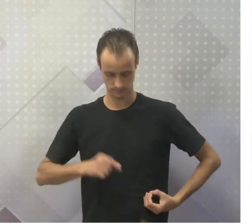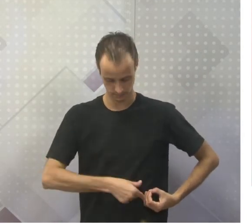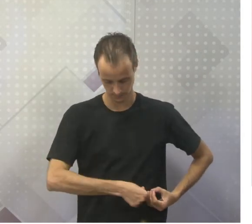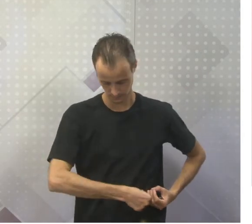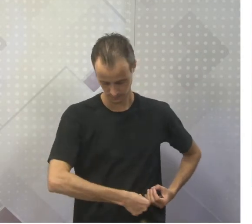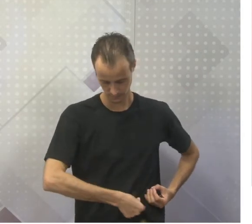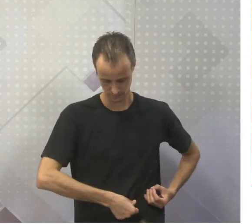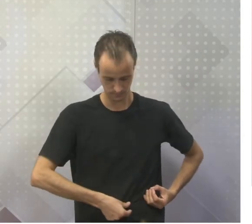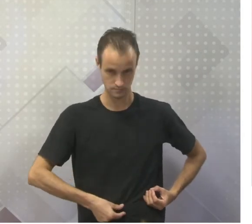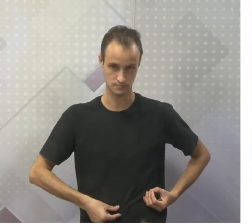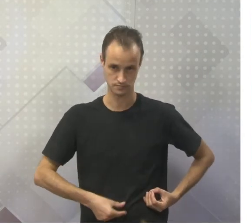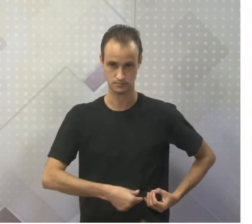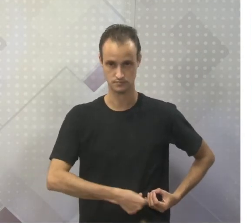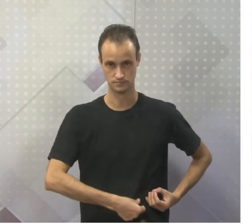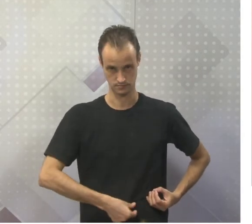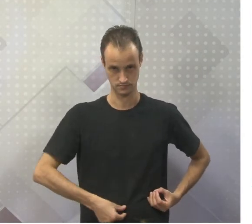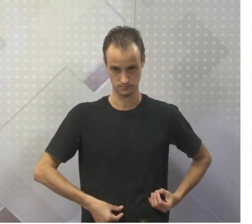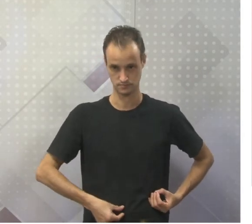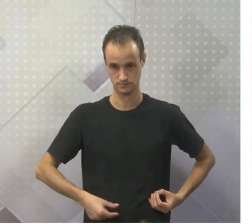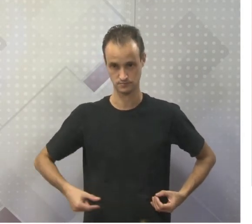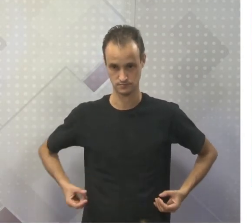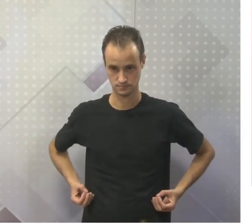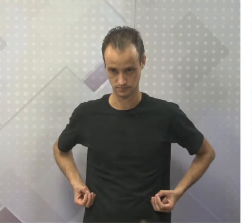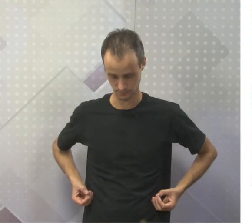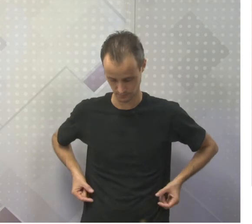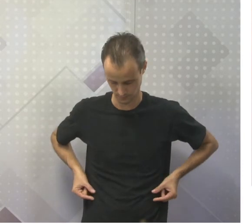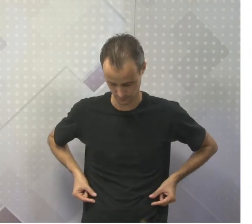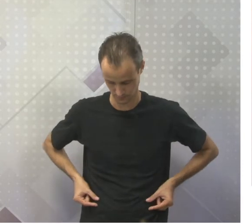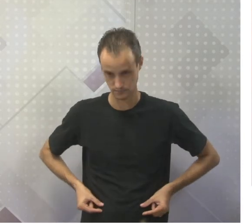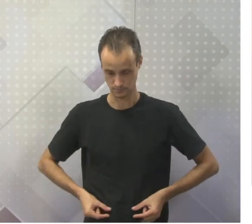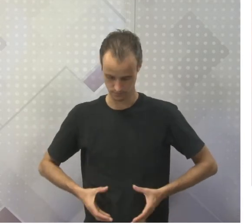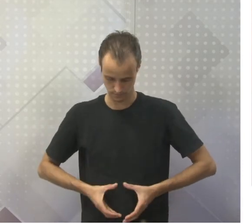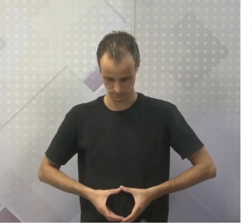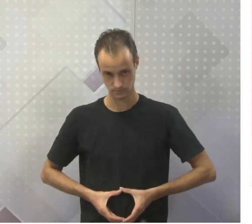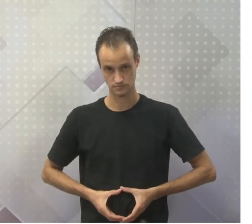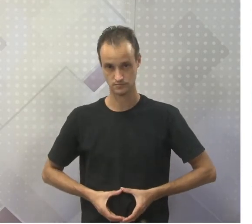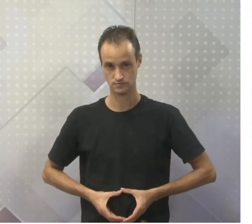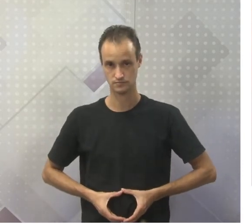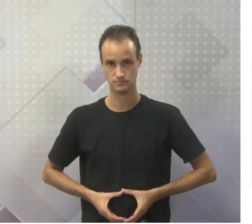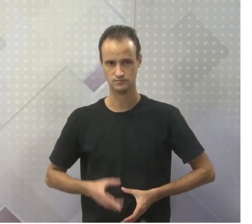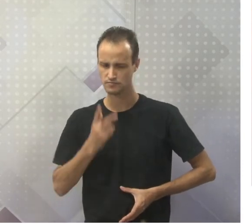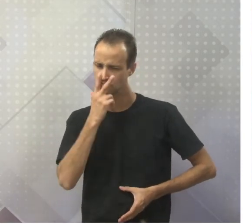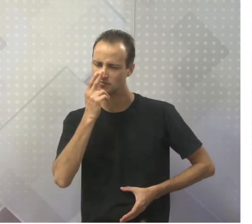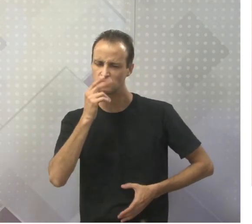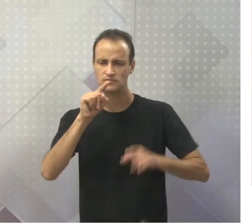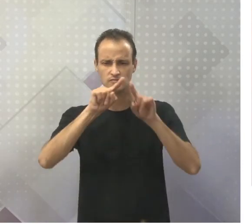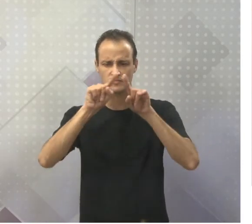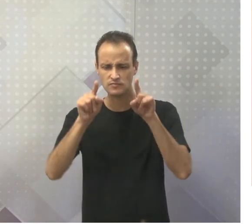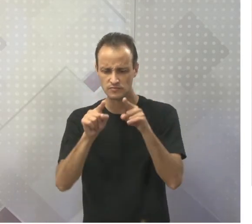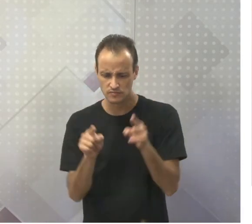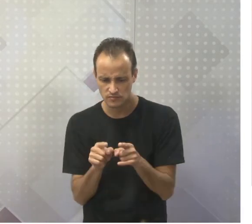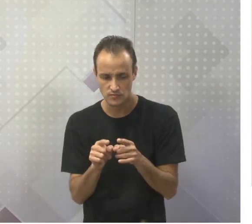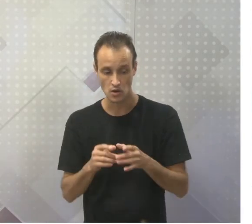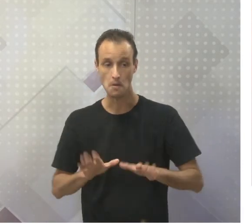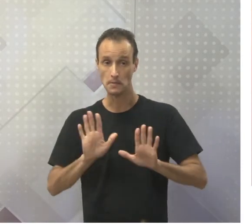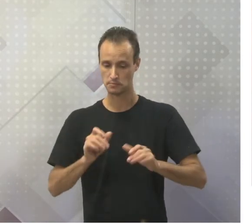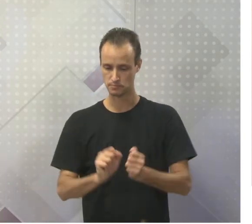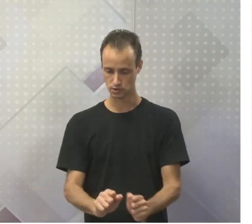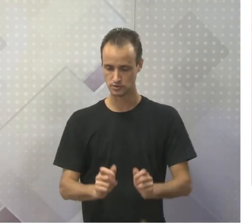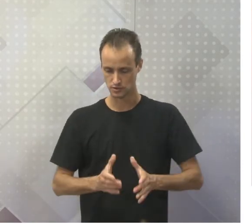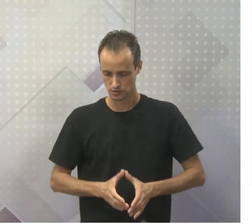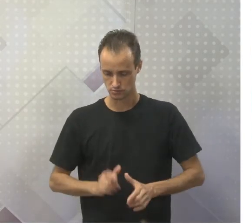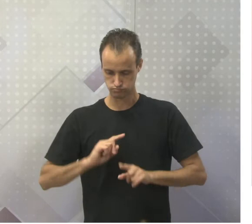tuba, chamam de trompa de Falópio antigamente. Aqui você está vendo o útero. Ele tem o tamanho de uma pera, mas pode ficar do tamanho de uma melancia